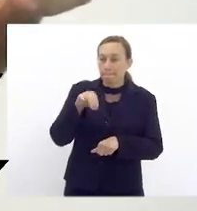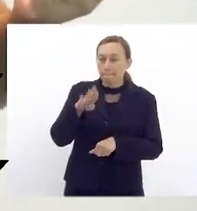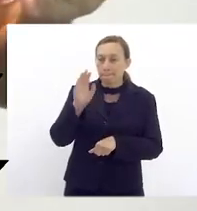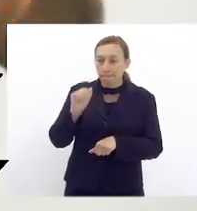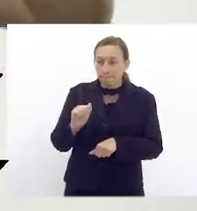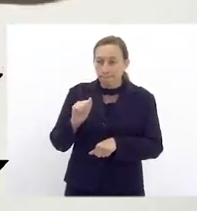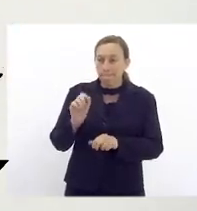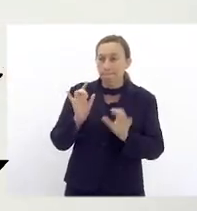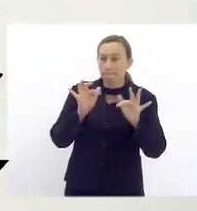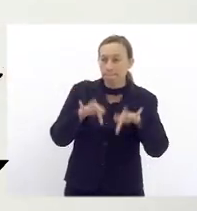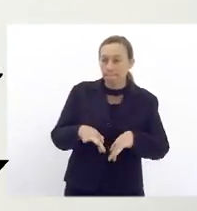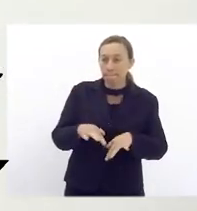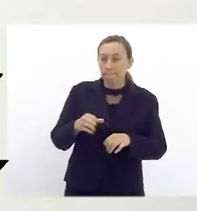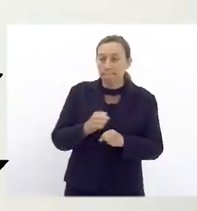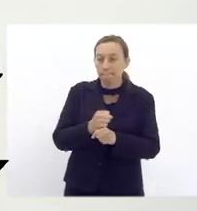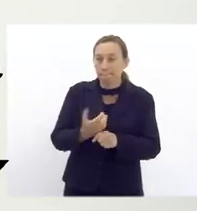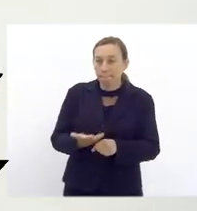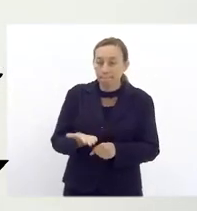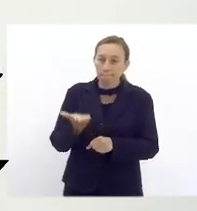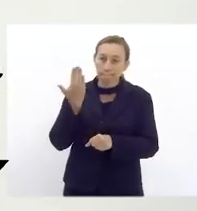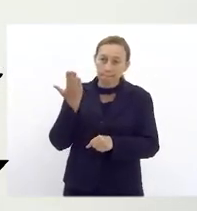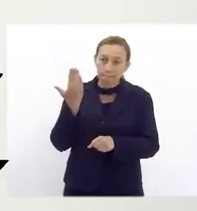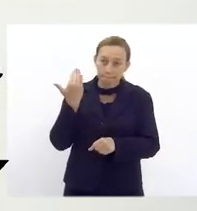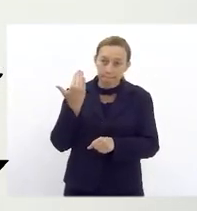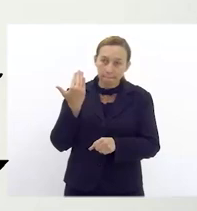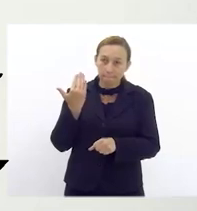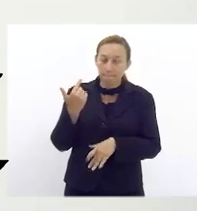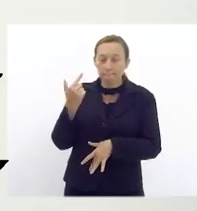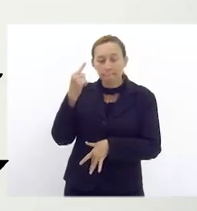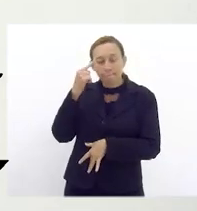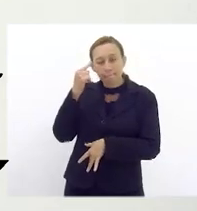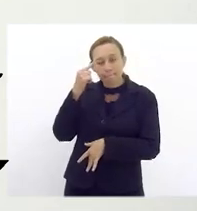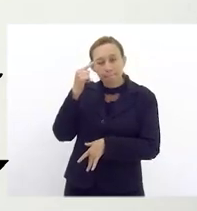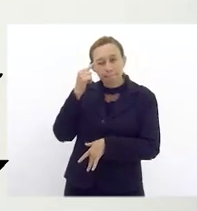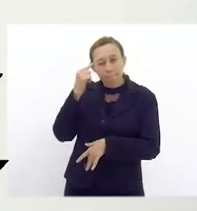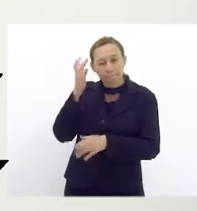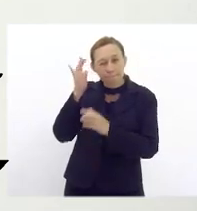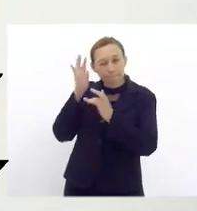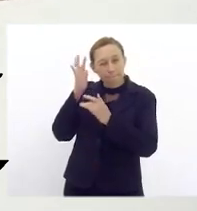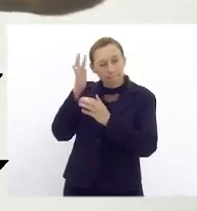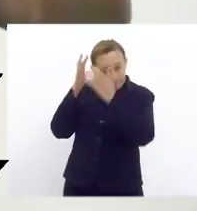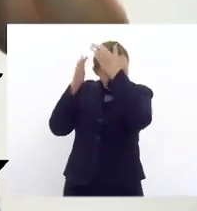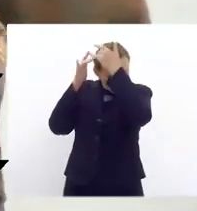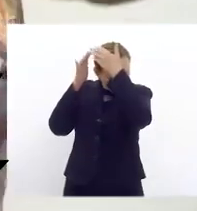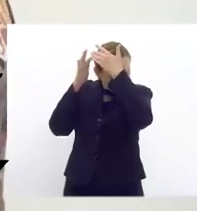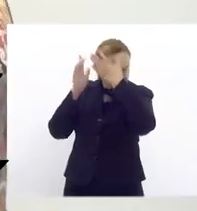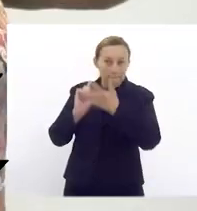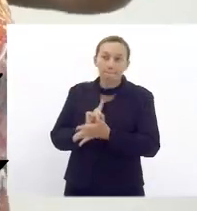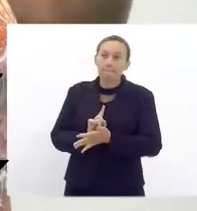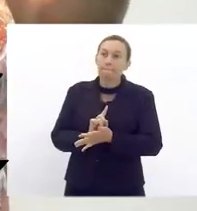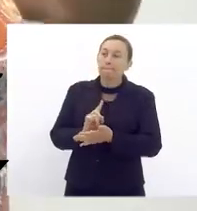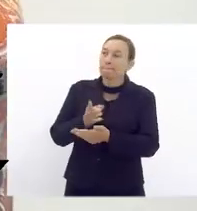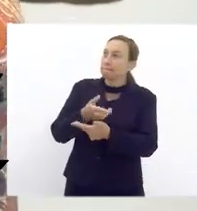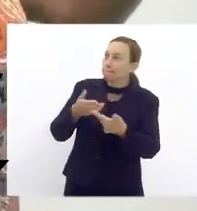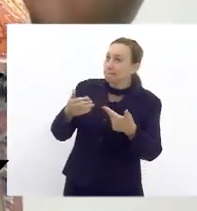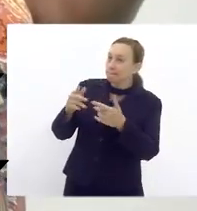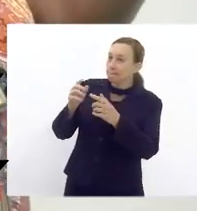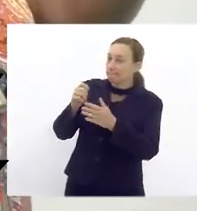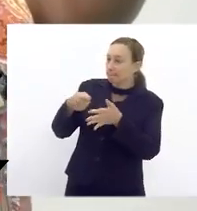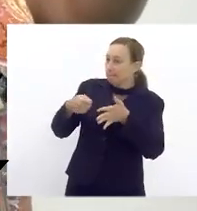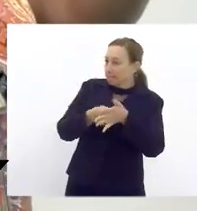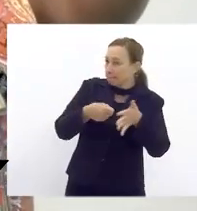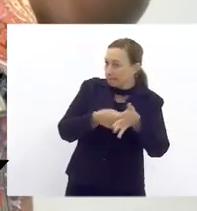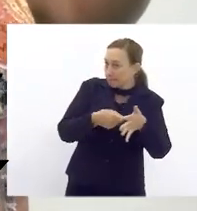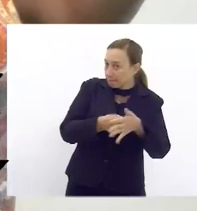do ano passado e uma coisa ficou muito latente na minha cabeça na nossa conversa que ela disse para mim que várias denúncias